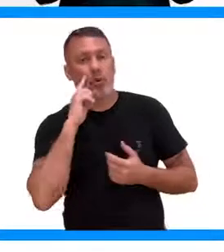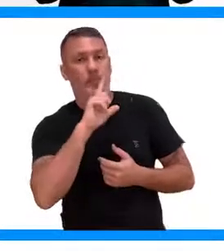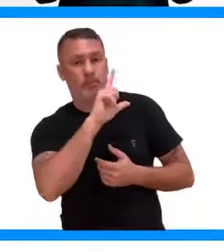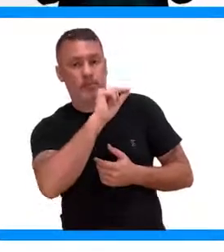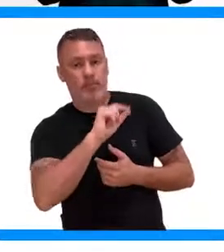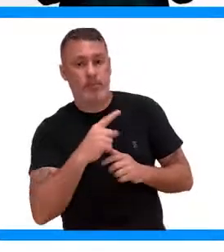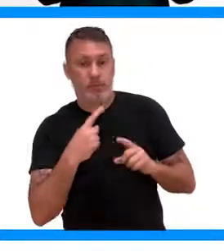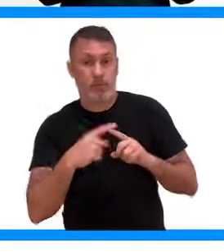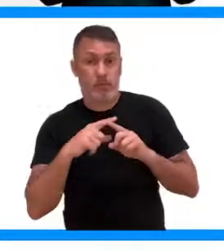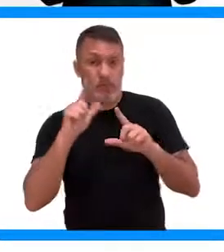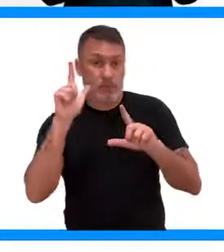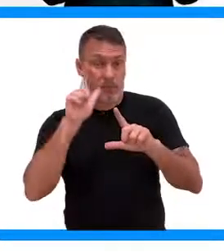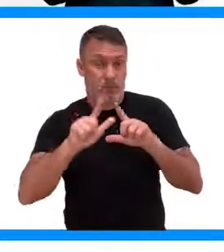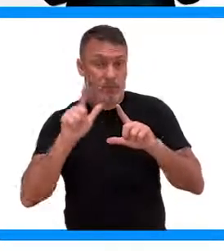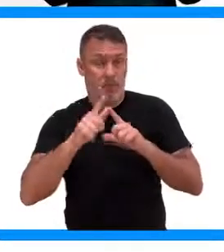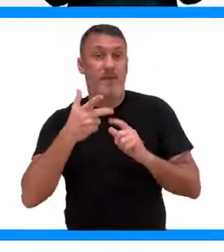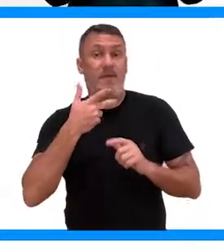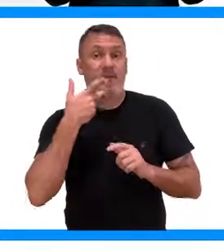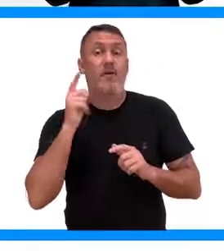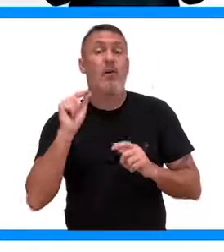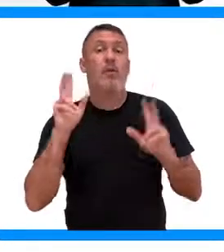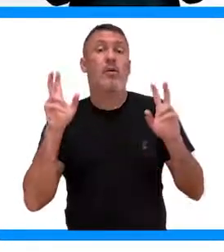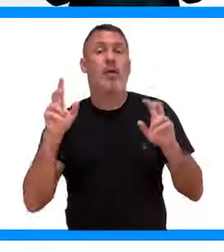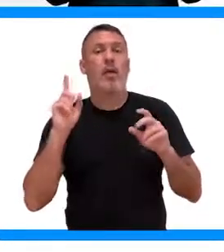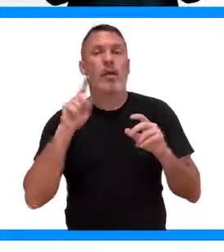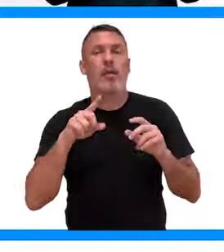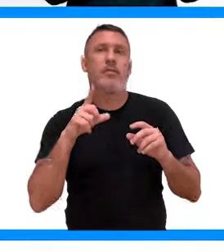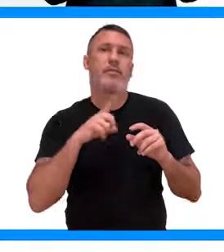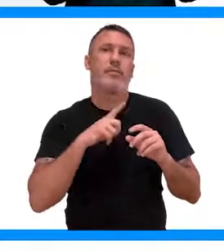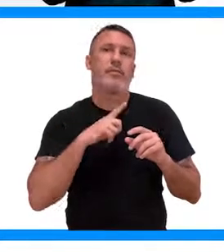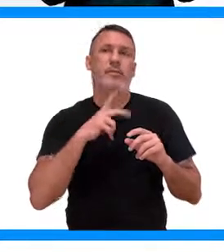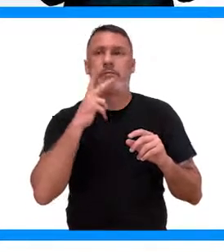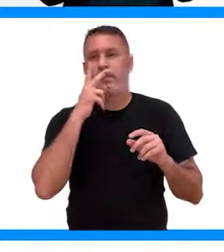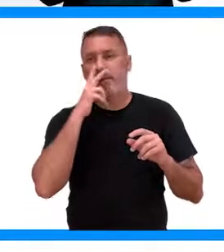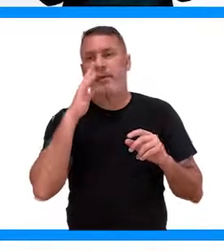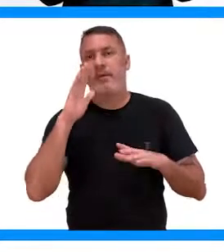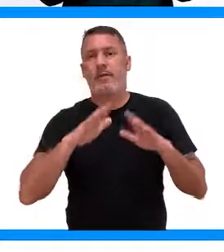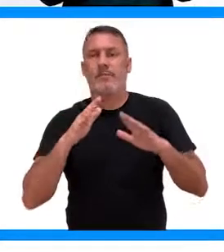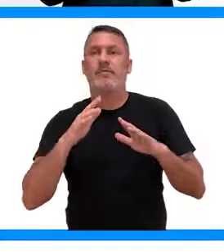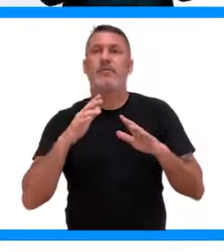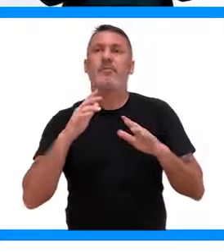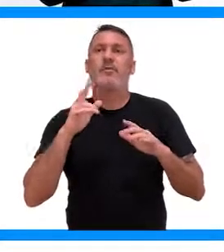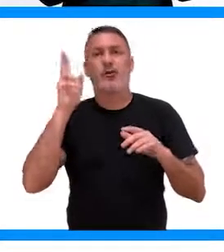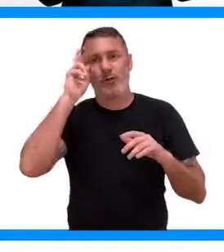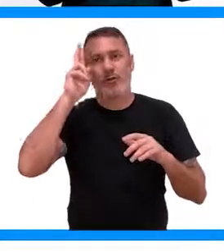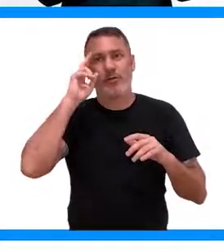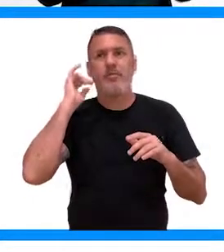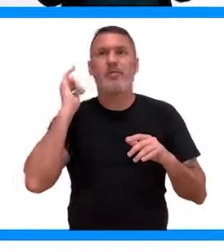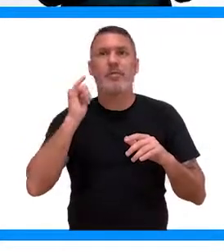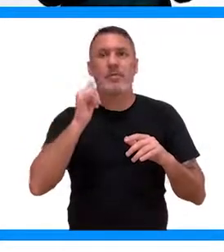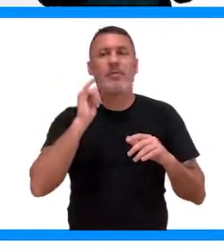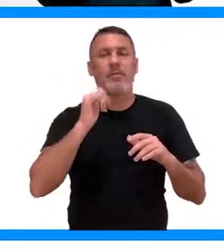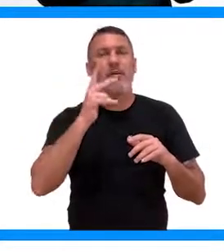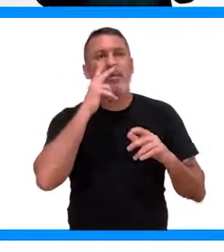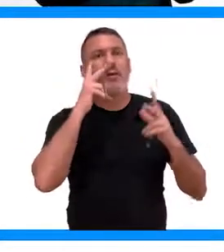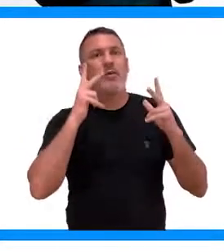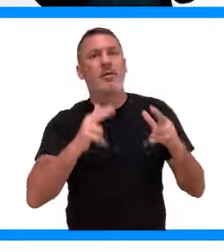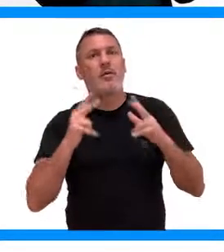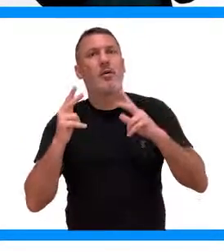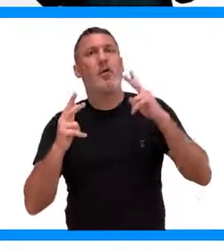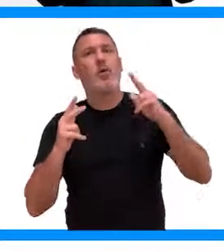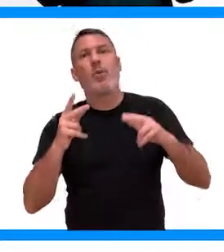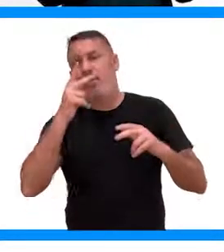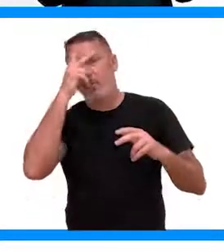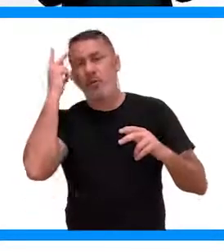Qual seria, então? Porque a letra da canção coloca em cena um dilema por vezes vivenciado por imigrantes.